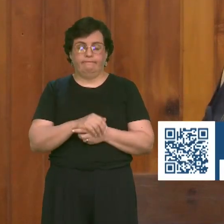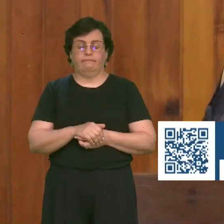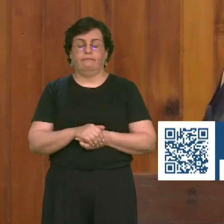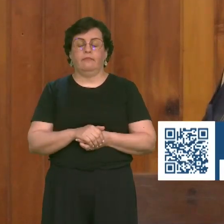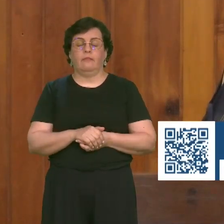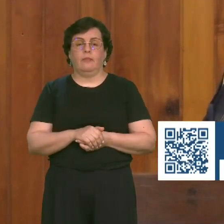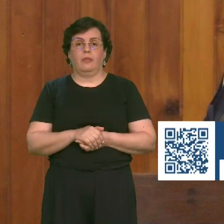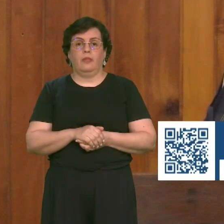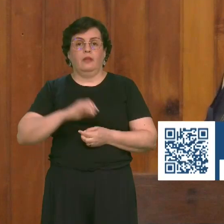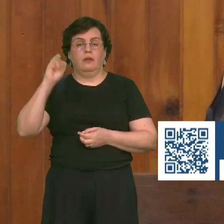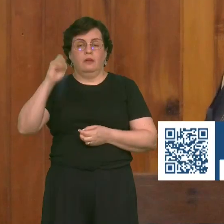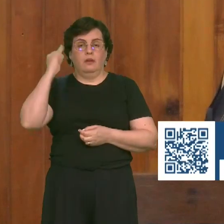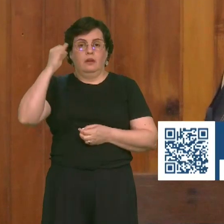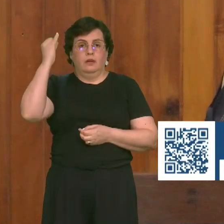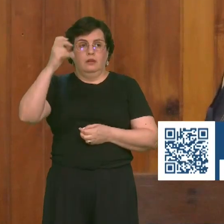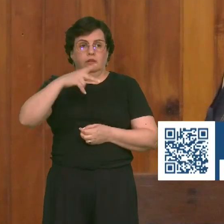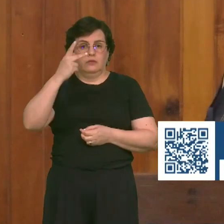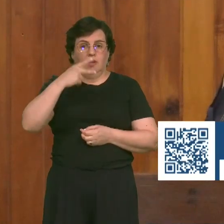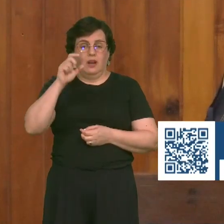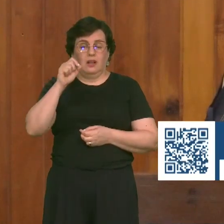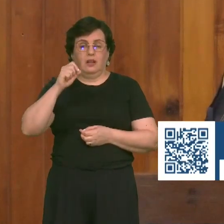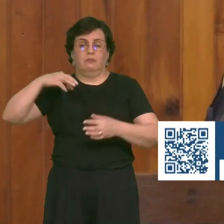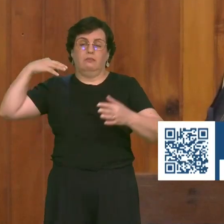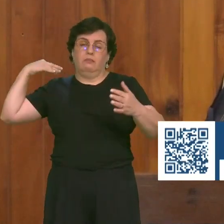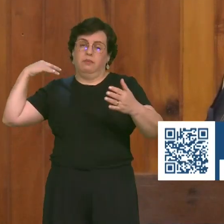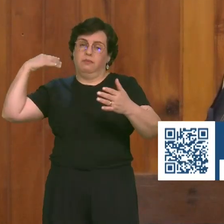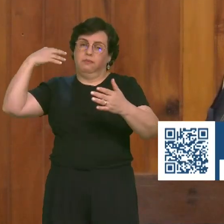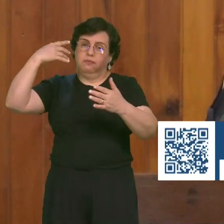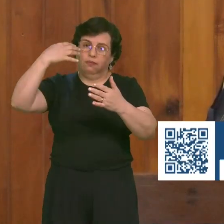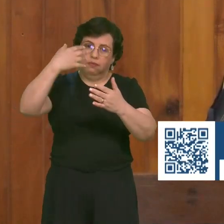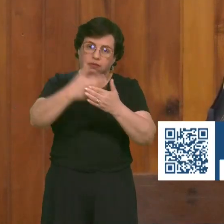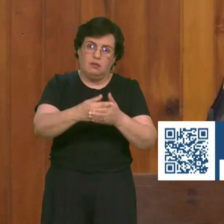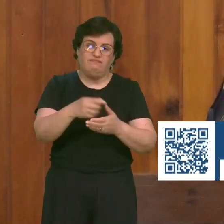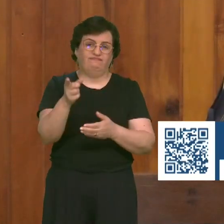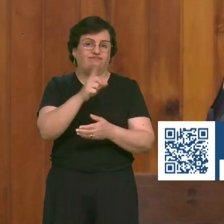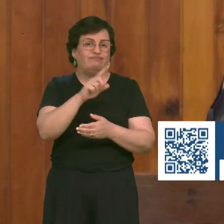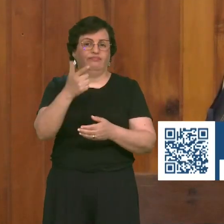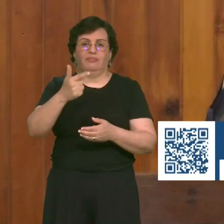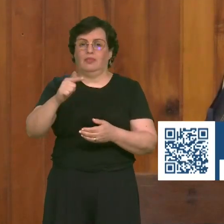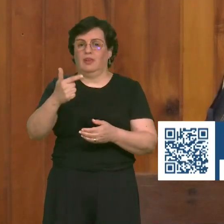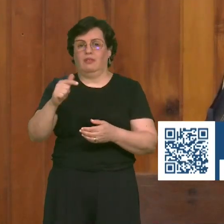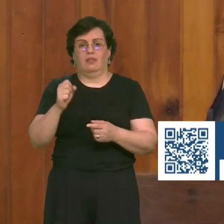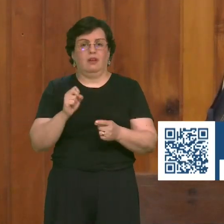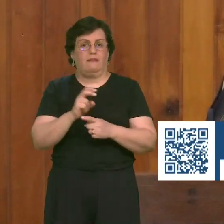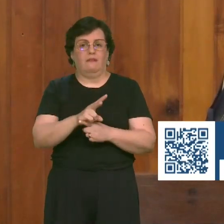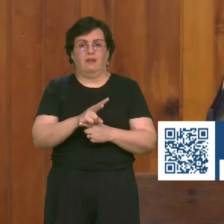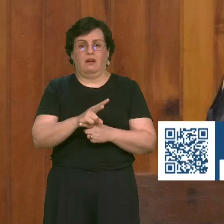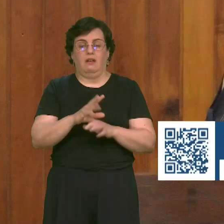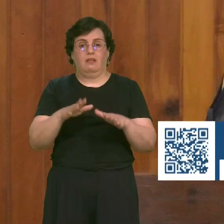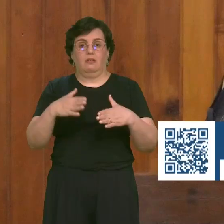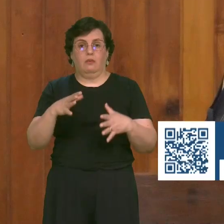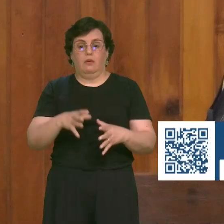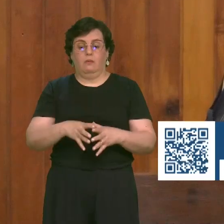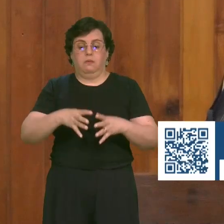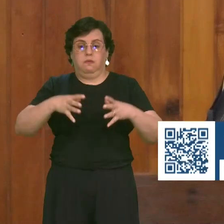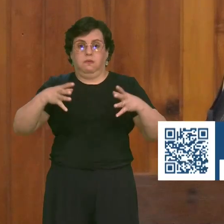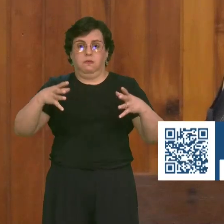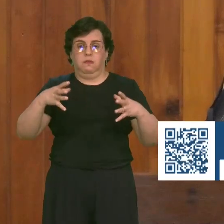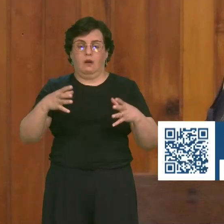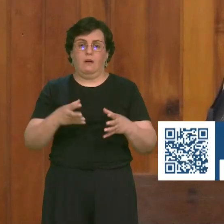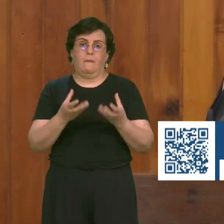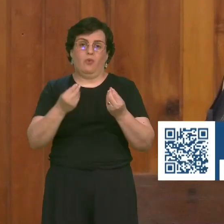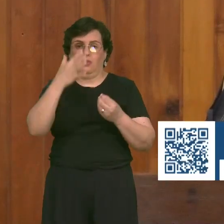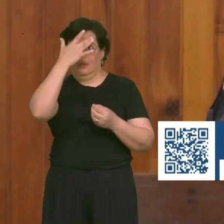ressaltar que há meses que não é liberada e acúmulo ainda é muito grande